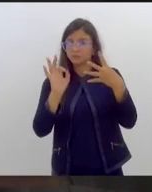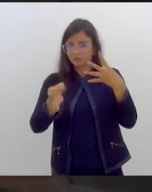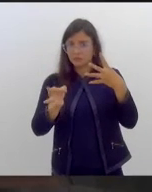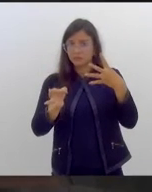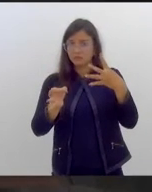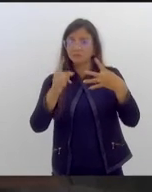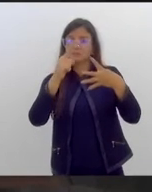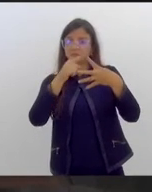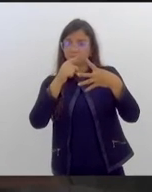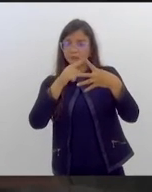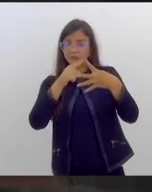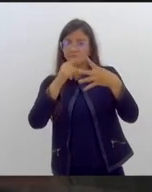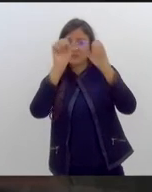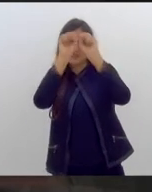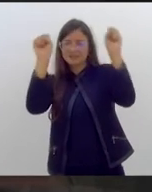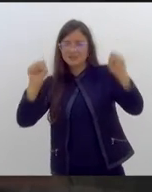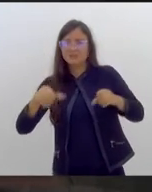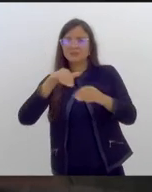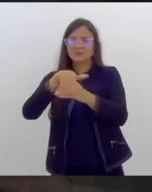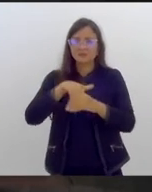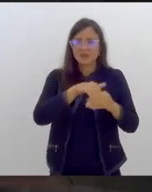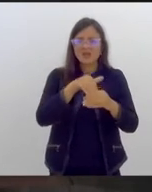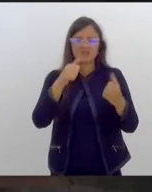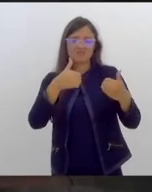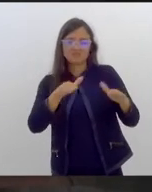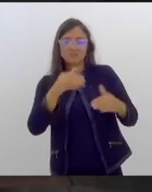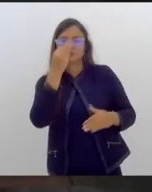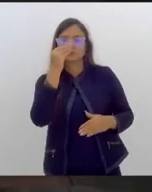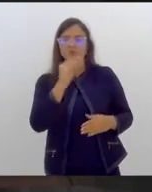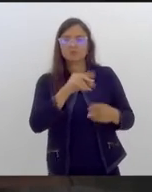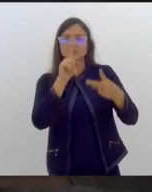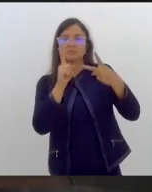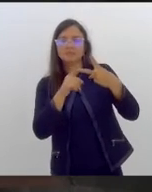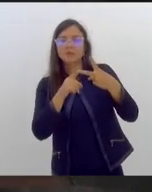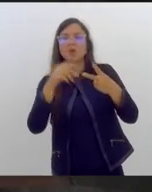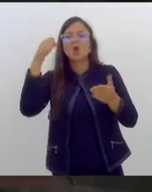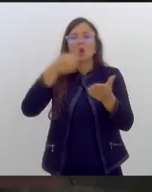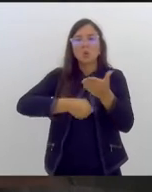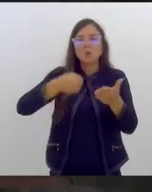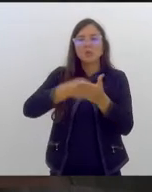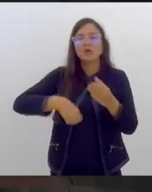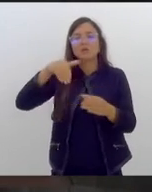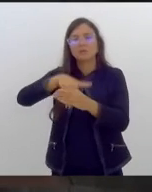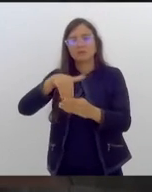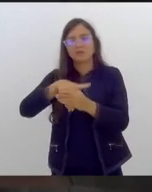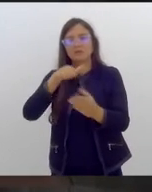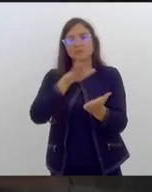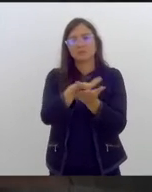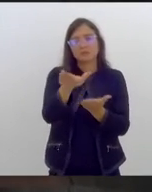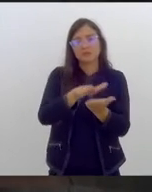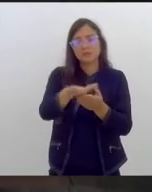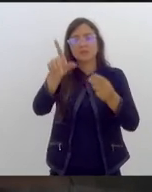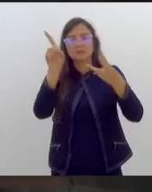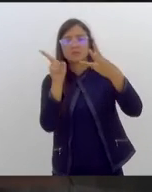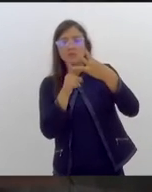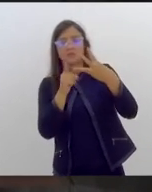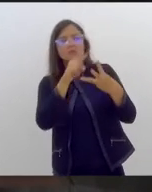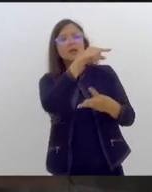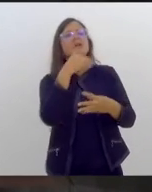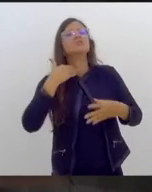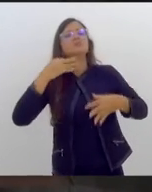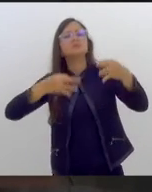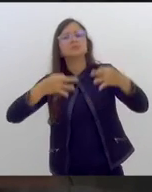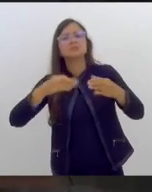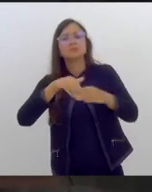desqualificação do sistema eleitoral luta pelo voto impresso ataques a justiça eleitoral e suas autoridades